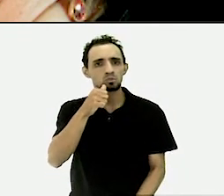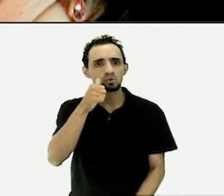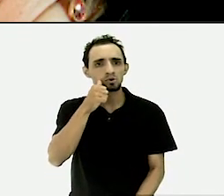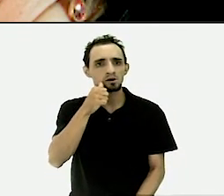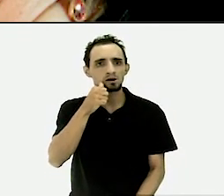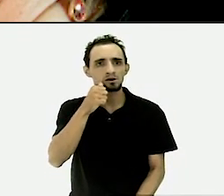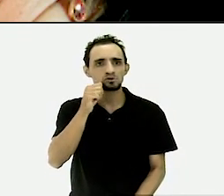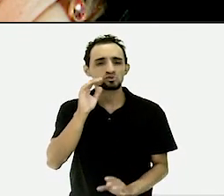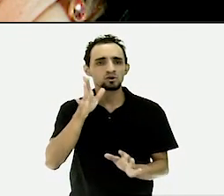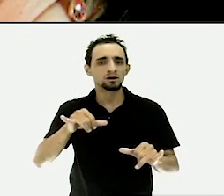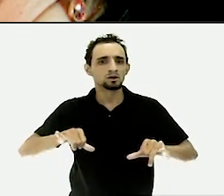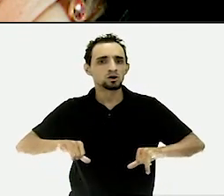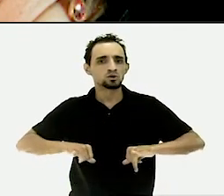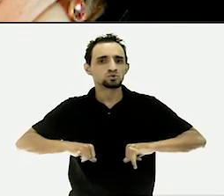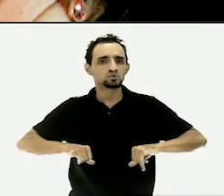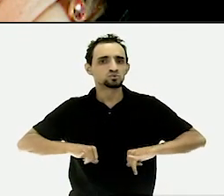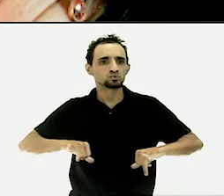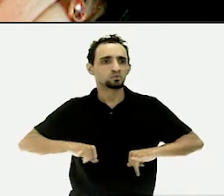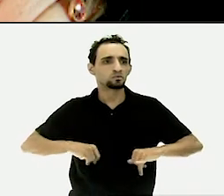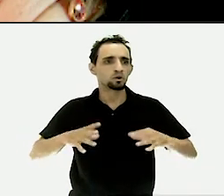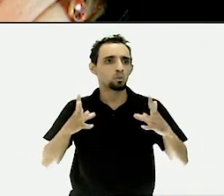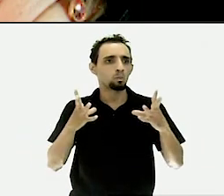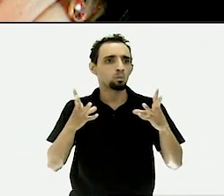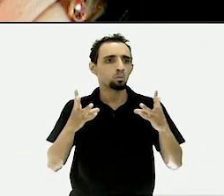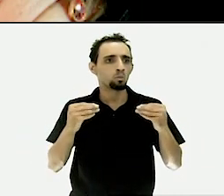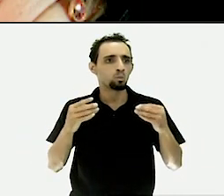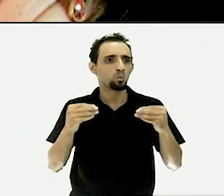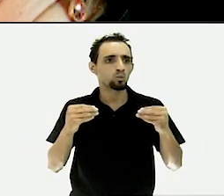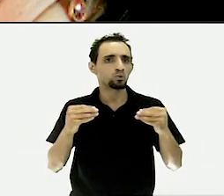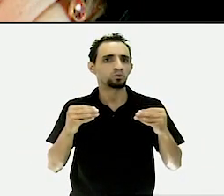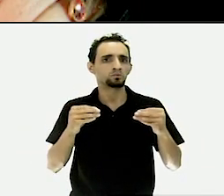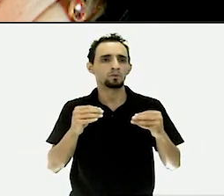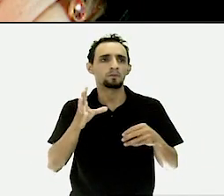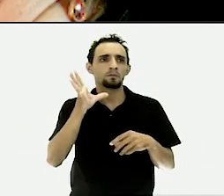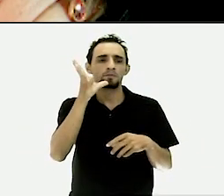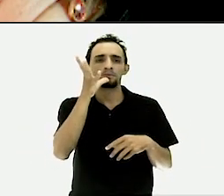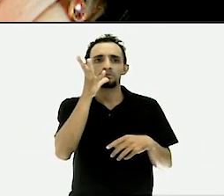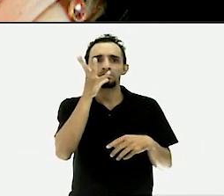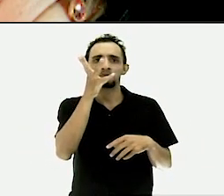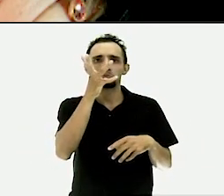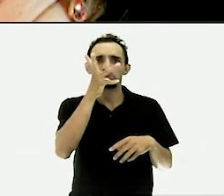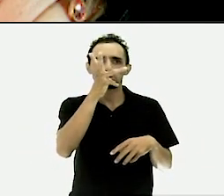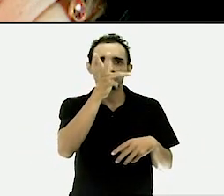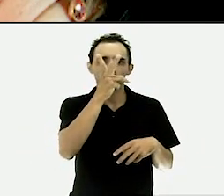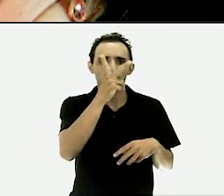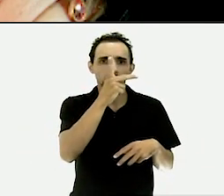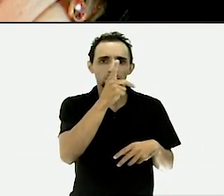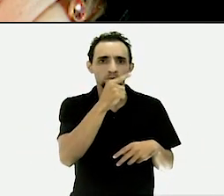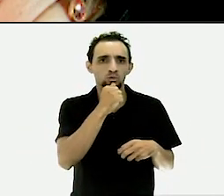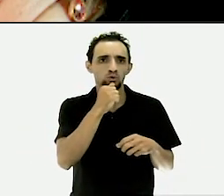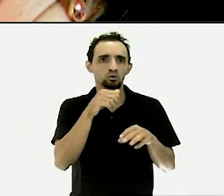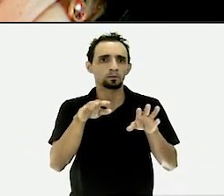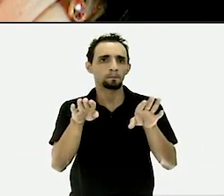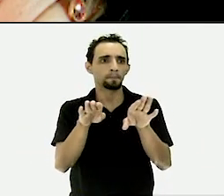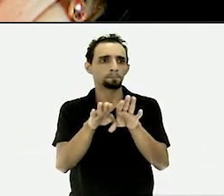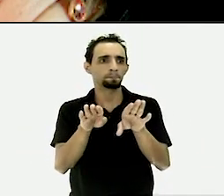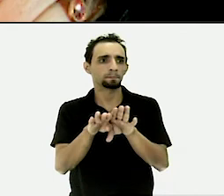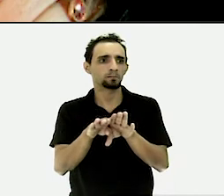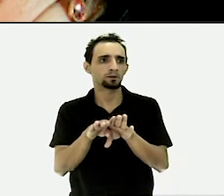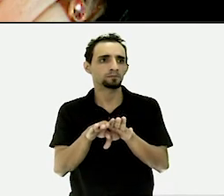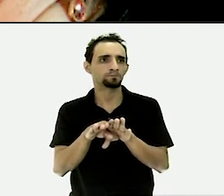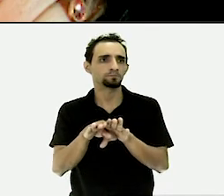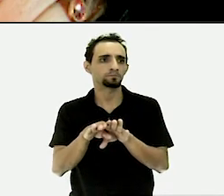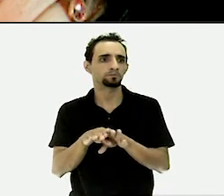consequências que o marido colocou em sua vida. Mas demorou para ela tomar uma atitude. Quantas dessas, Pedrinho? Nesse momento, está nos ouvindo, está